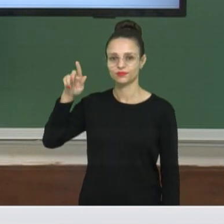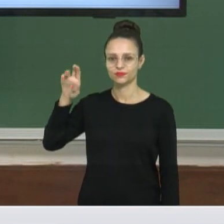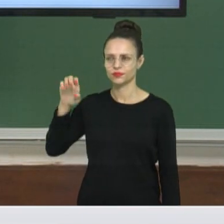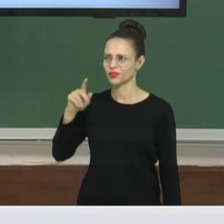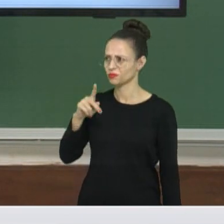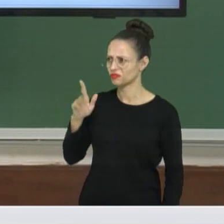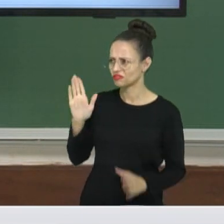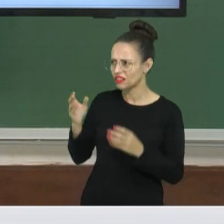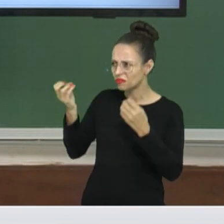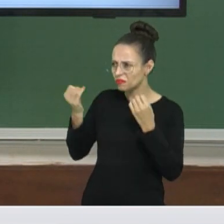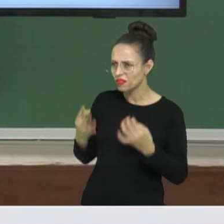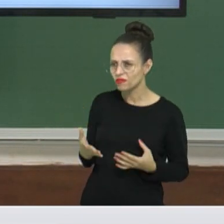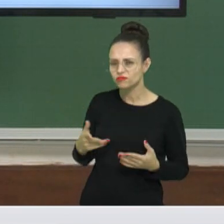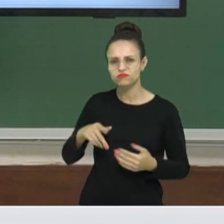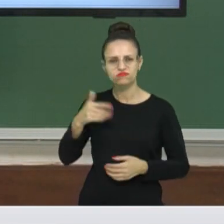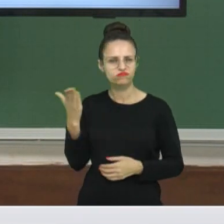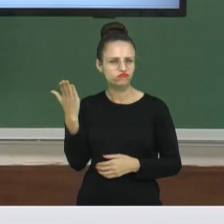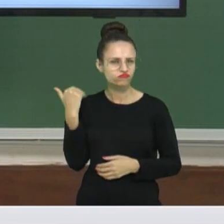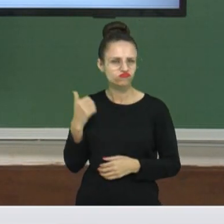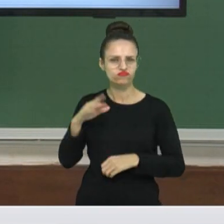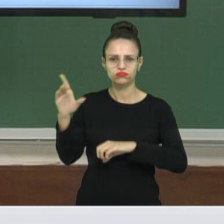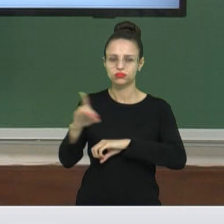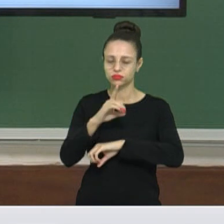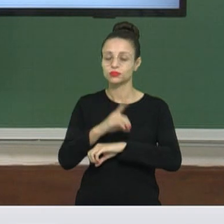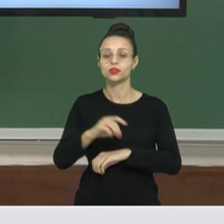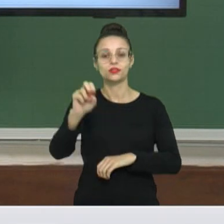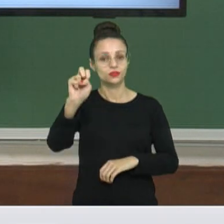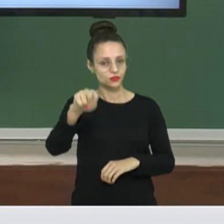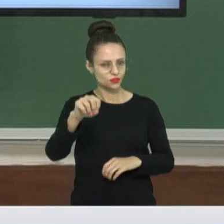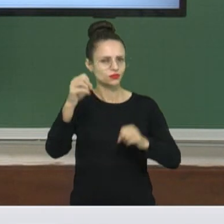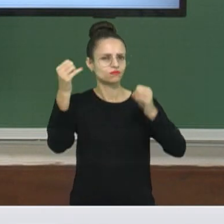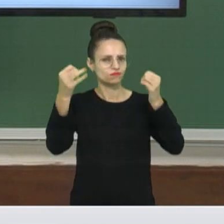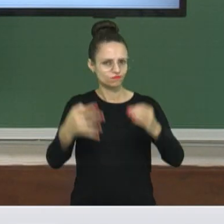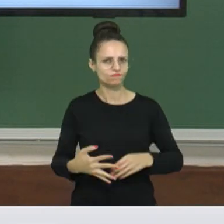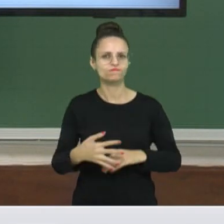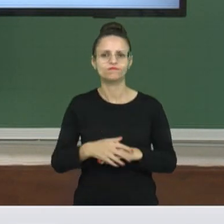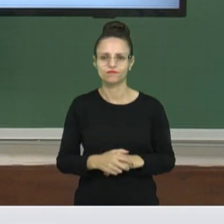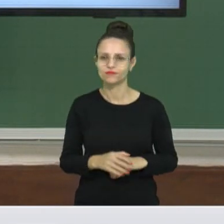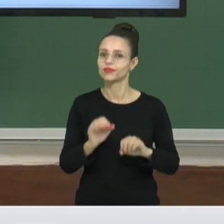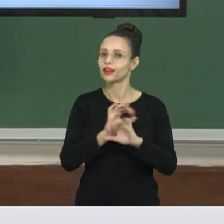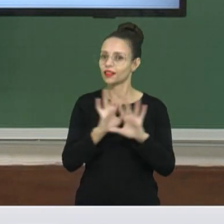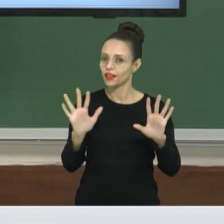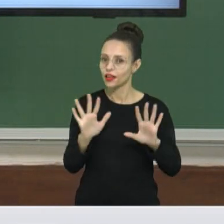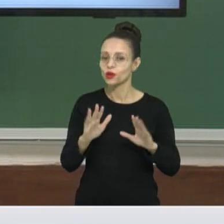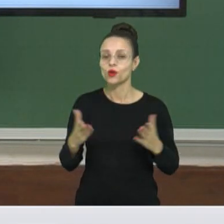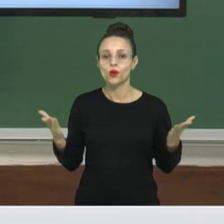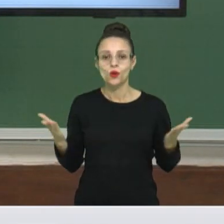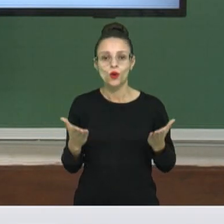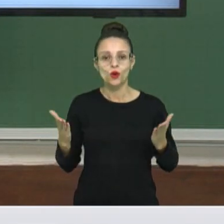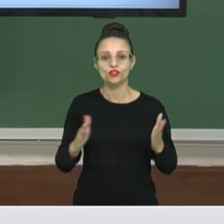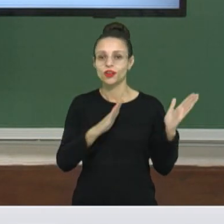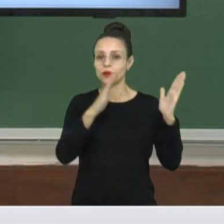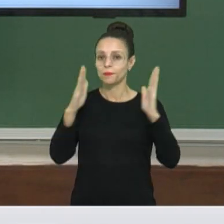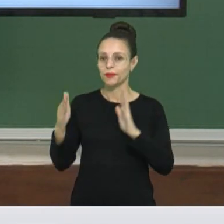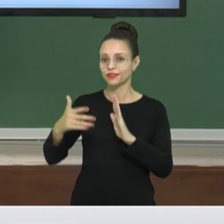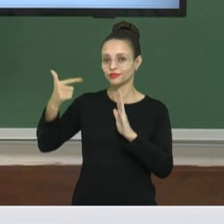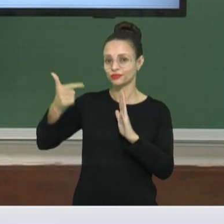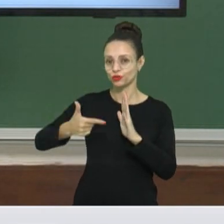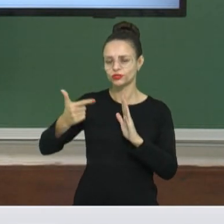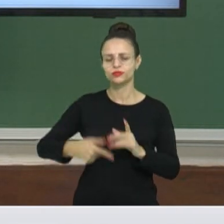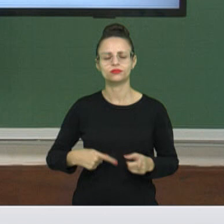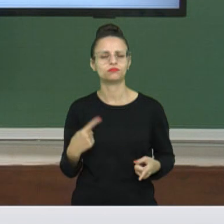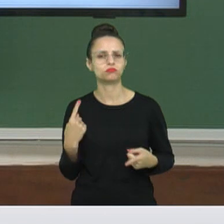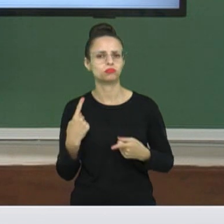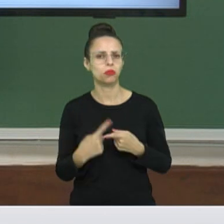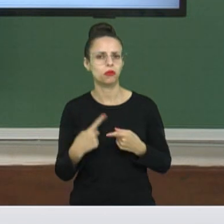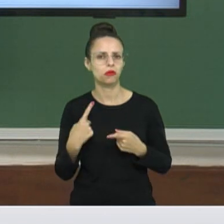já não falou de dengue esses dias atrás? Sim, falamos, claro. Hoje é a parte 2. E por